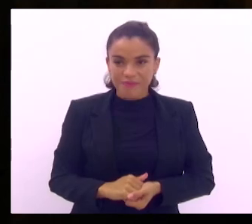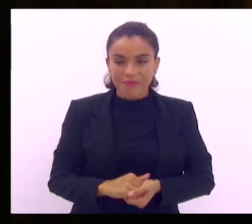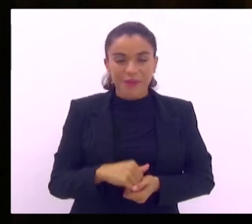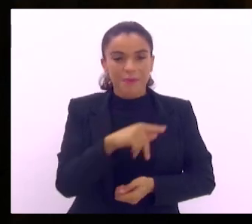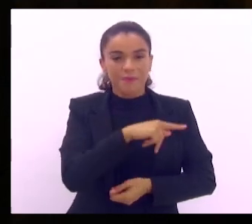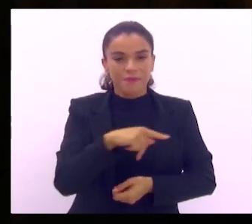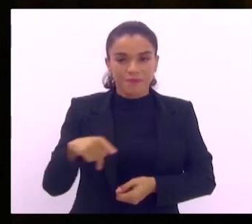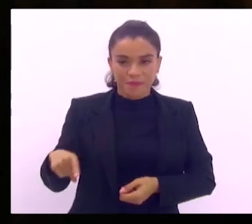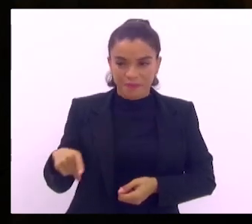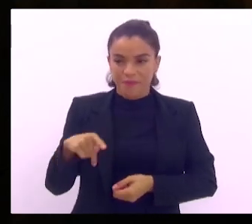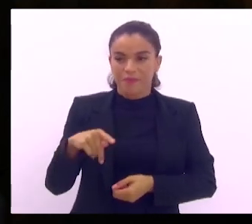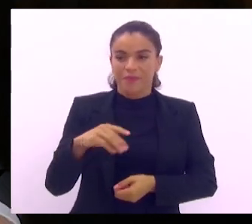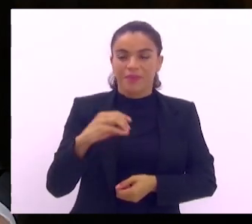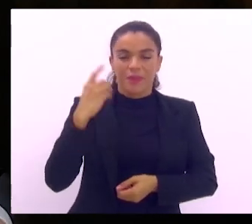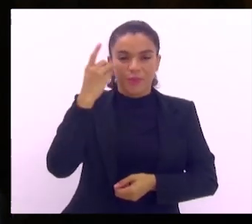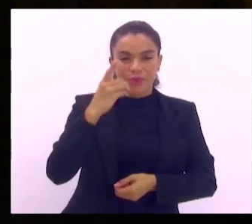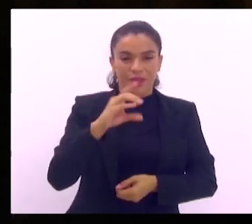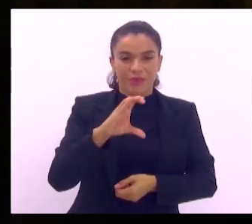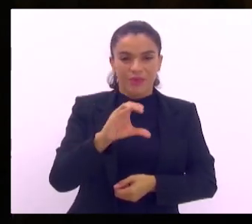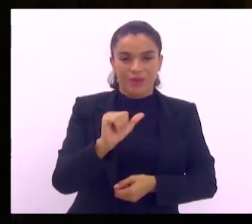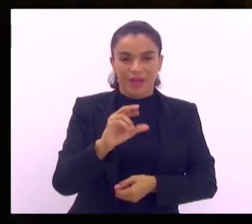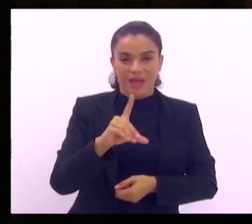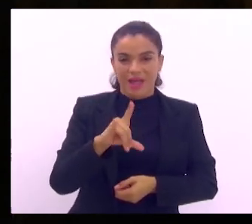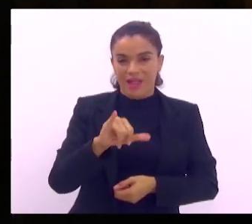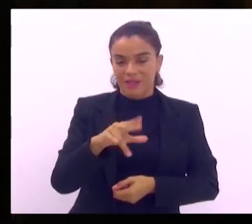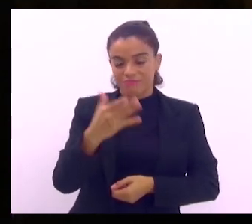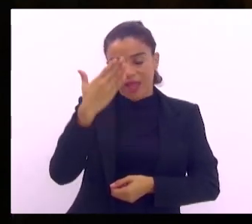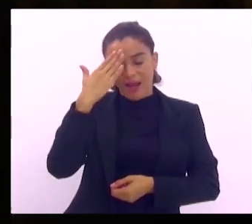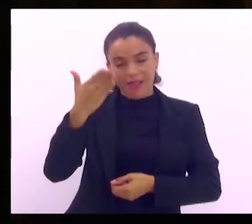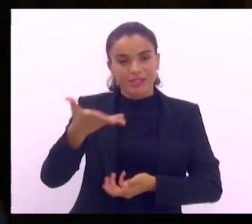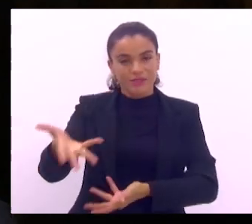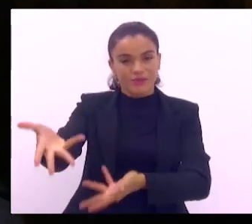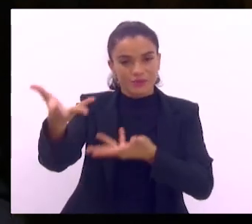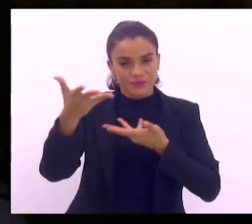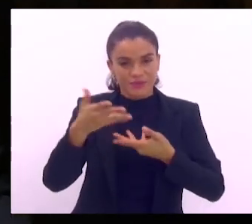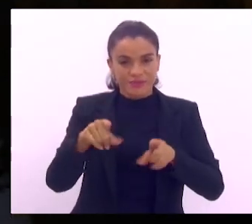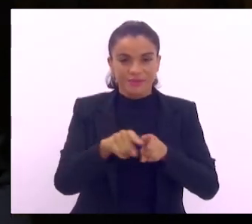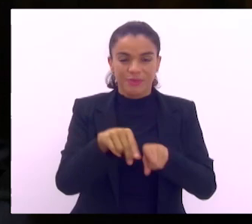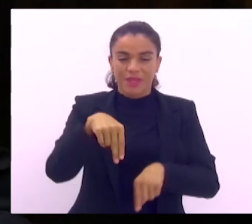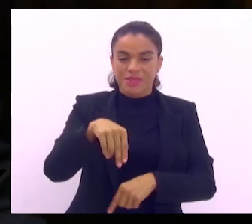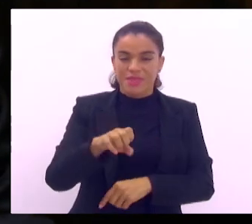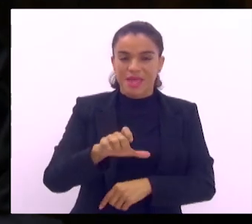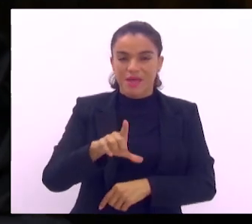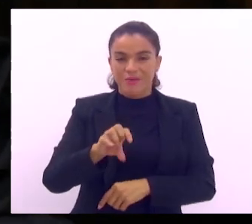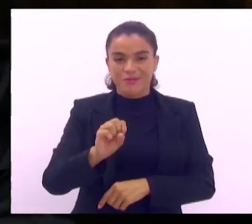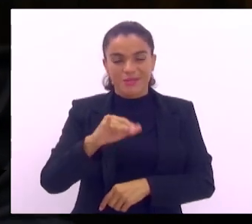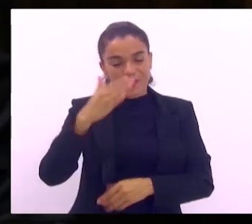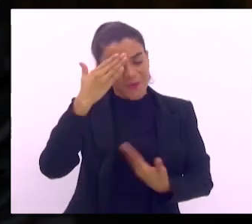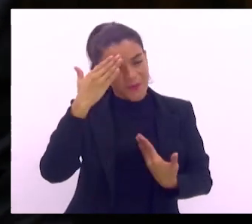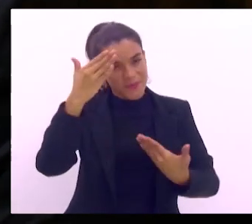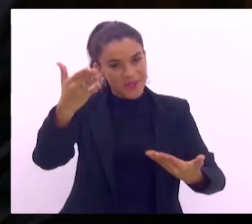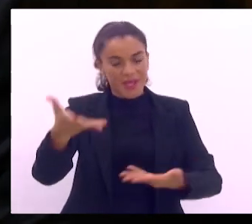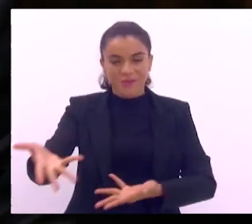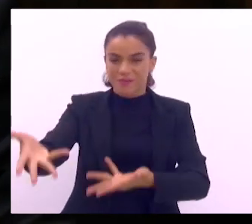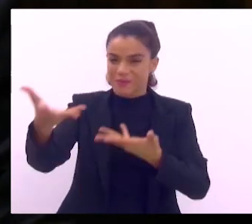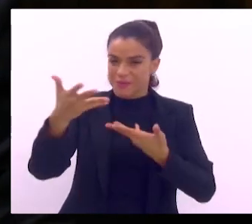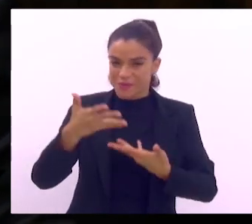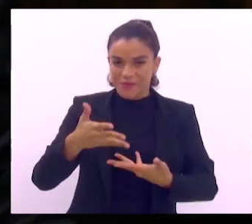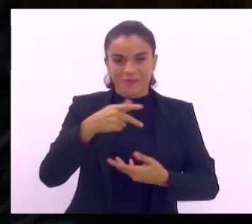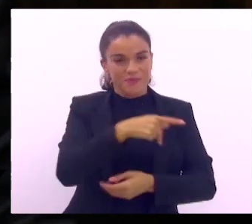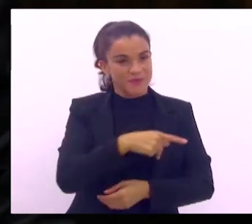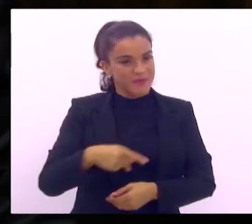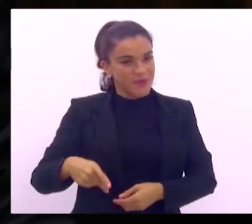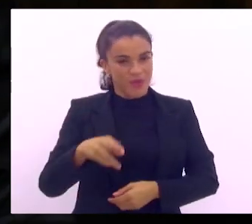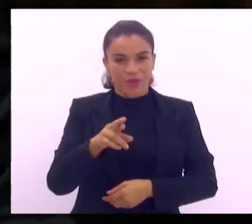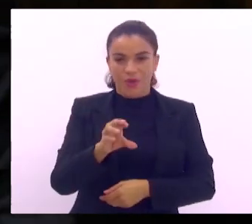Presidente Carlinhos Benegar, agradeço o convite, foi uma honra. Nelsinho, meu amigo, muitíssimo obrigado pelo convite. Meu presidente